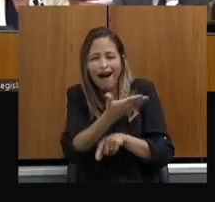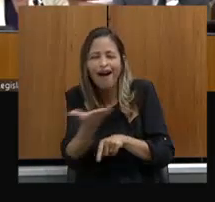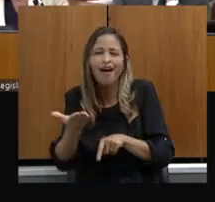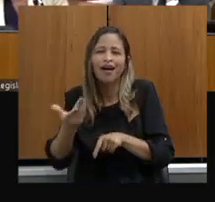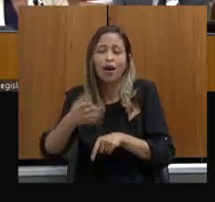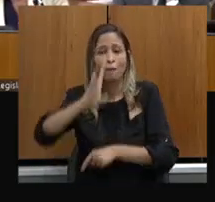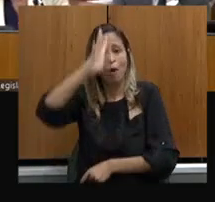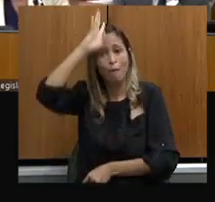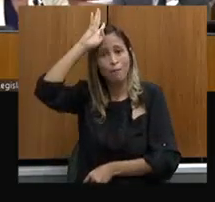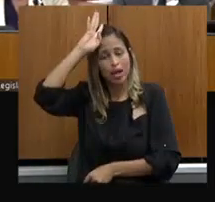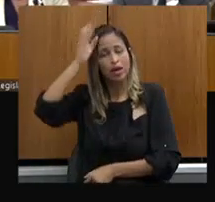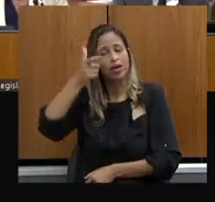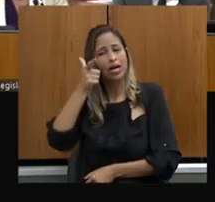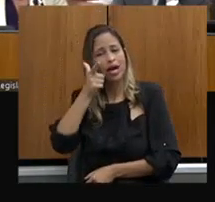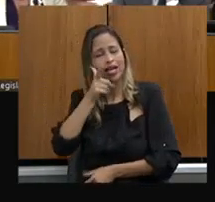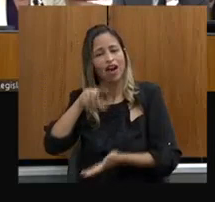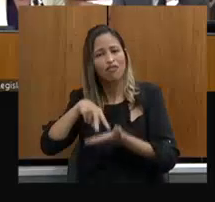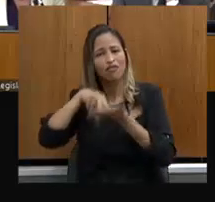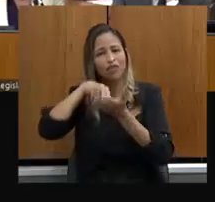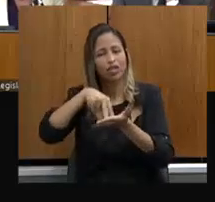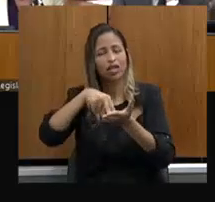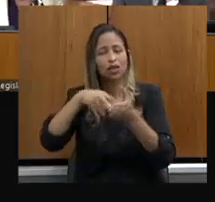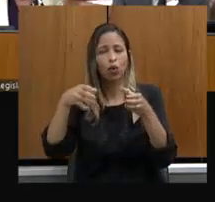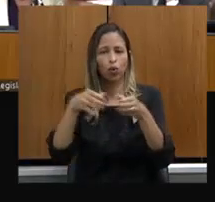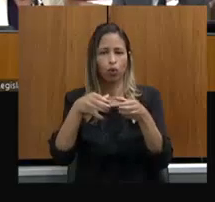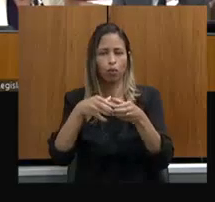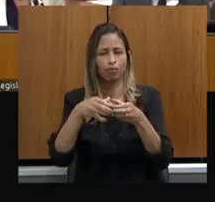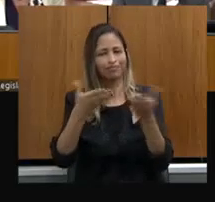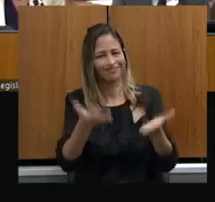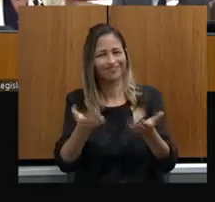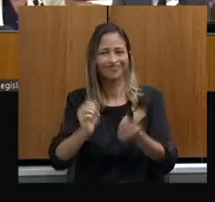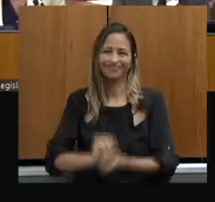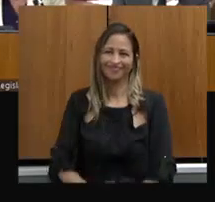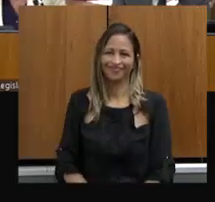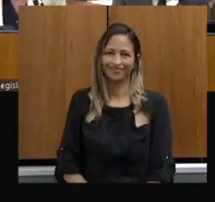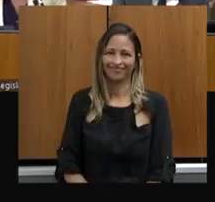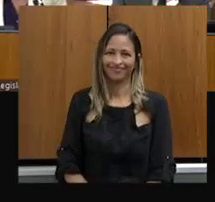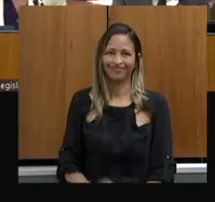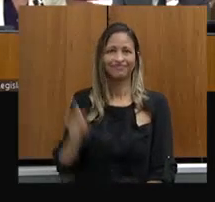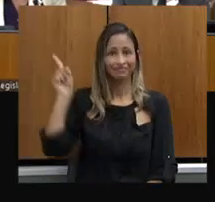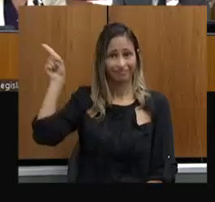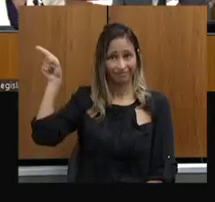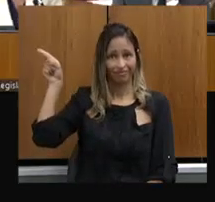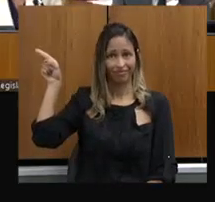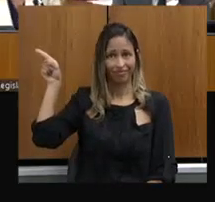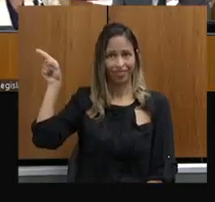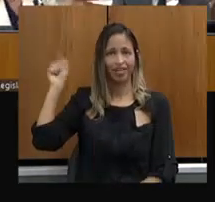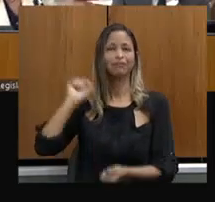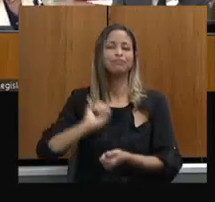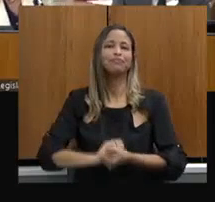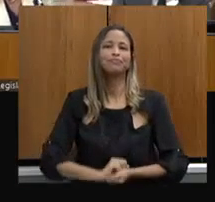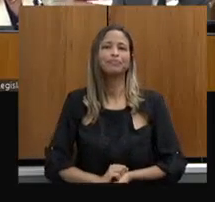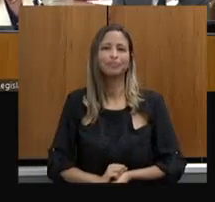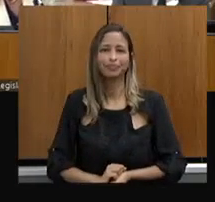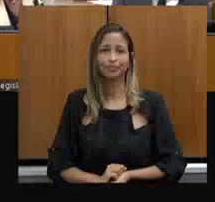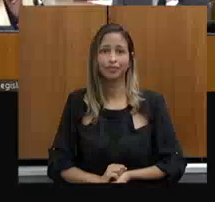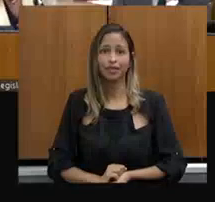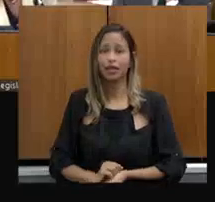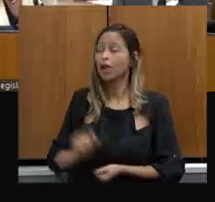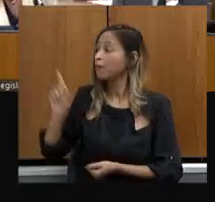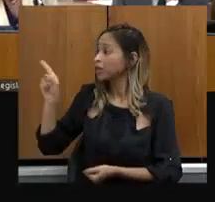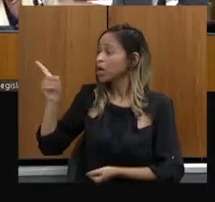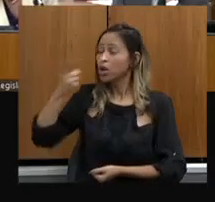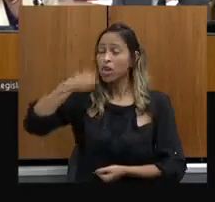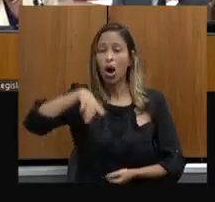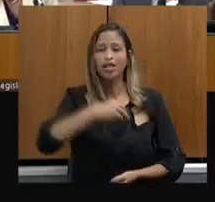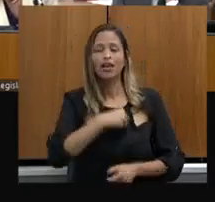ações efetivas e que possam fortalecer a Corporação pode passar por favor a gente teve a